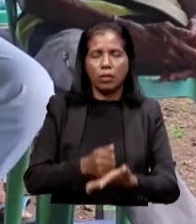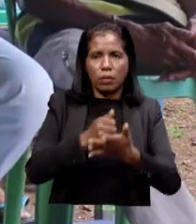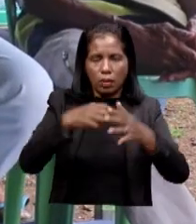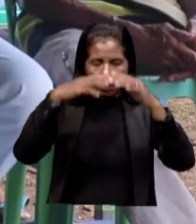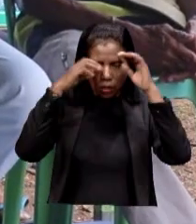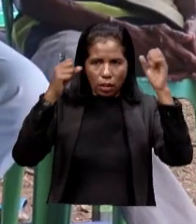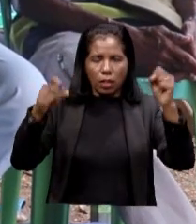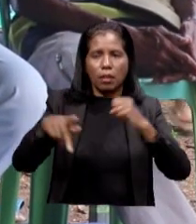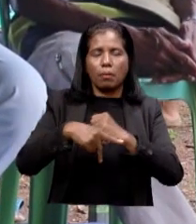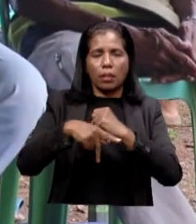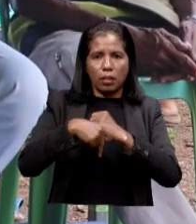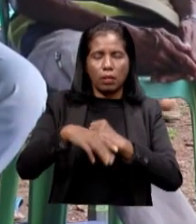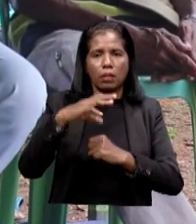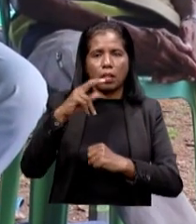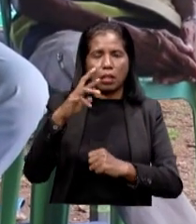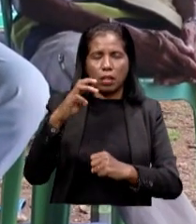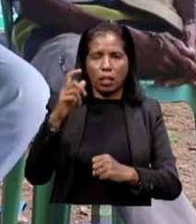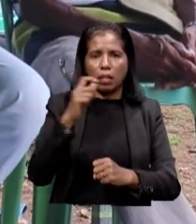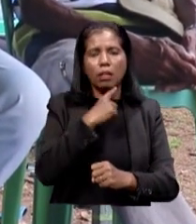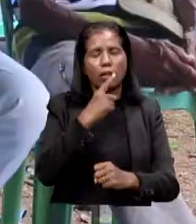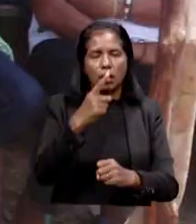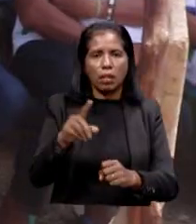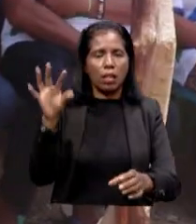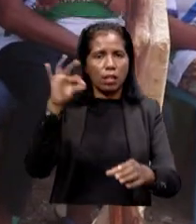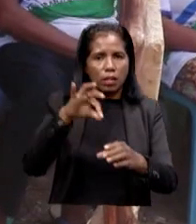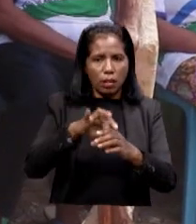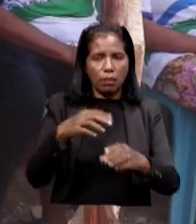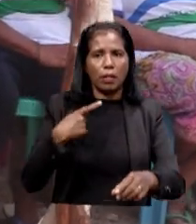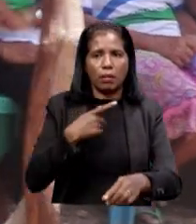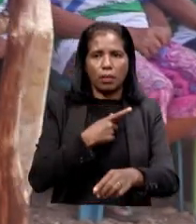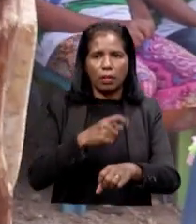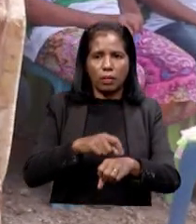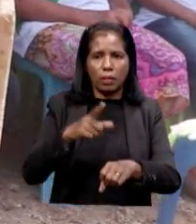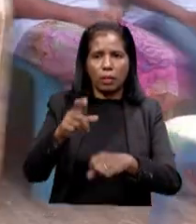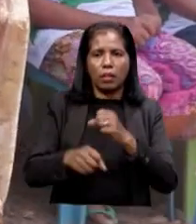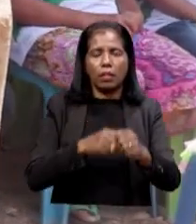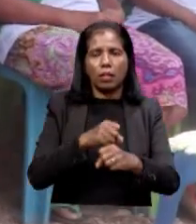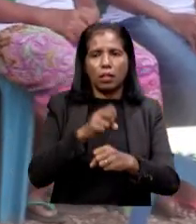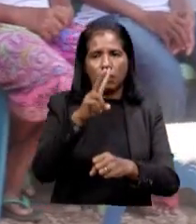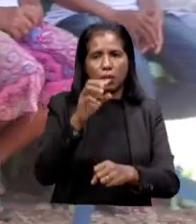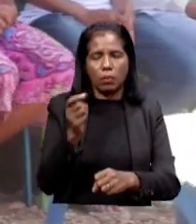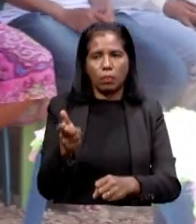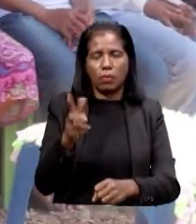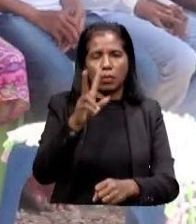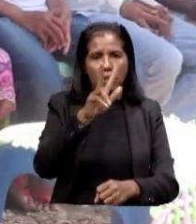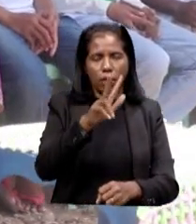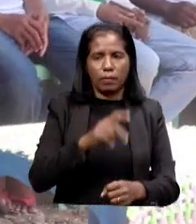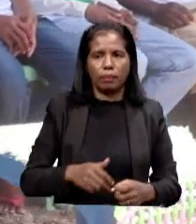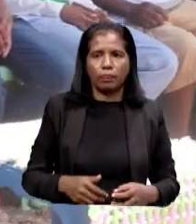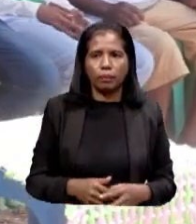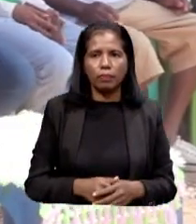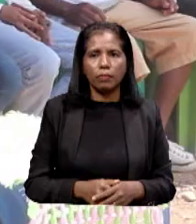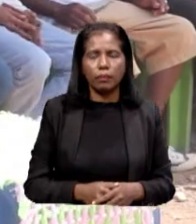partido CNRT Kaira Lassan Lusmão e a eleição parlamentar Tinerin Rua Rua Nulo Resintolum. Tem que